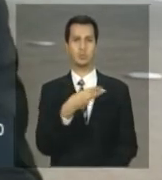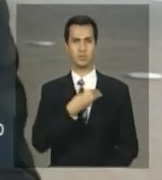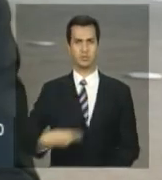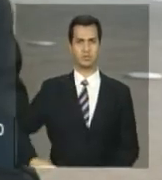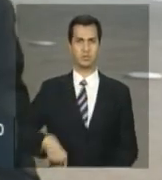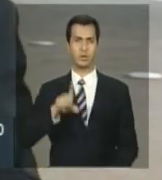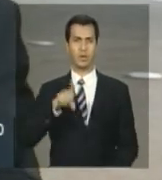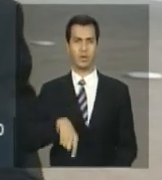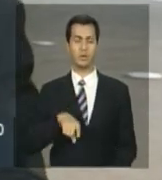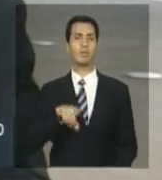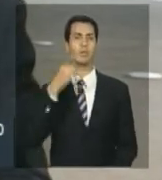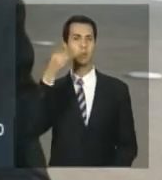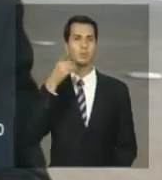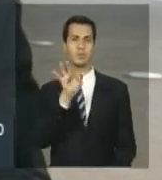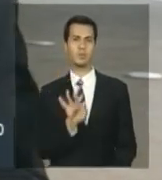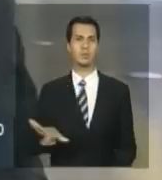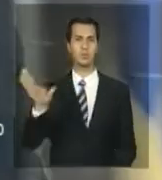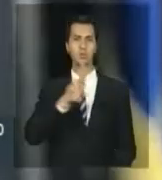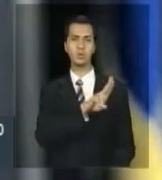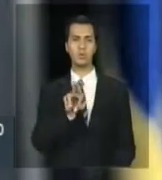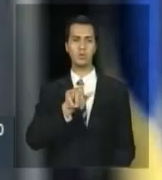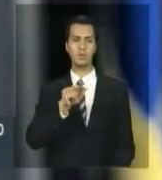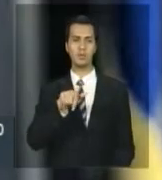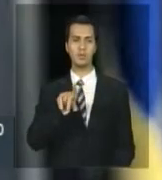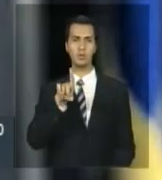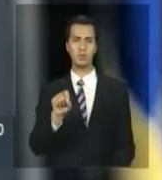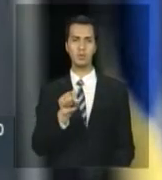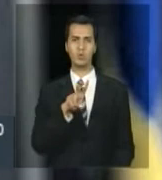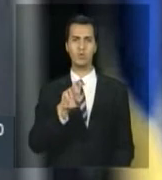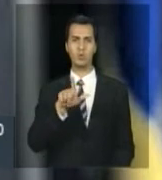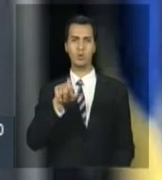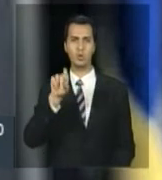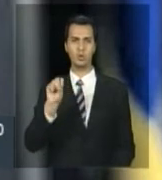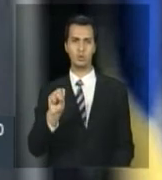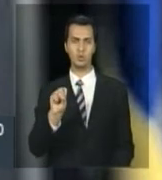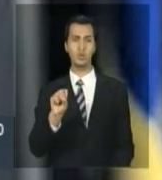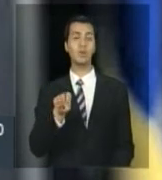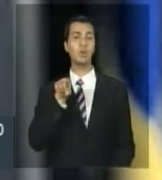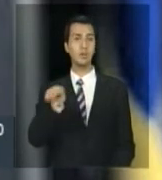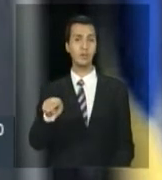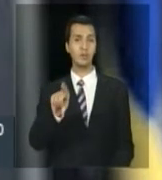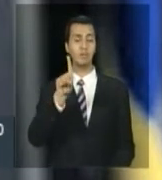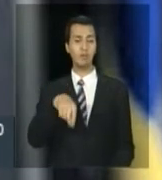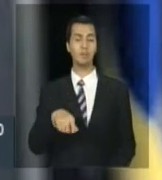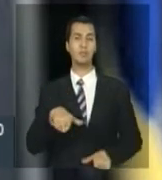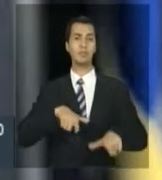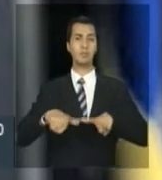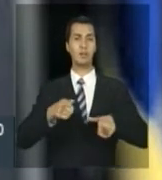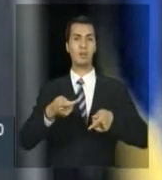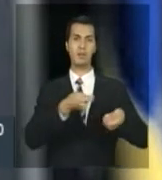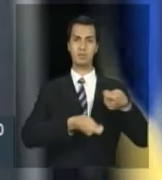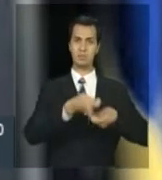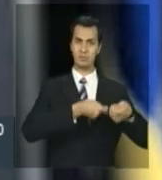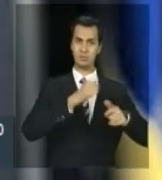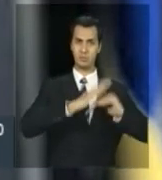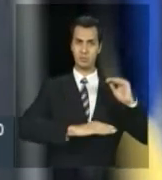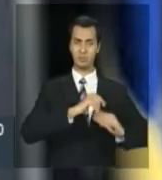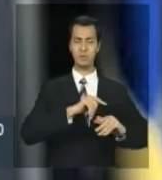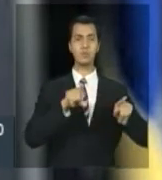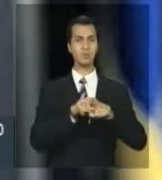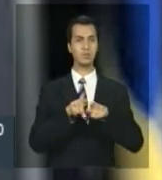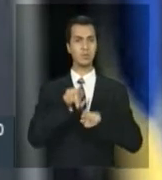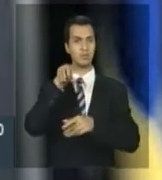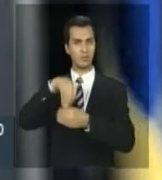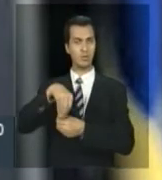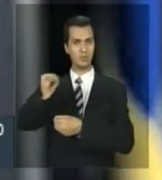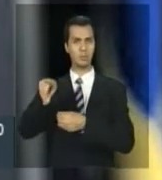federal do estado da Paraíba, Aguinaldo Veloso Borges Ribeiro. Ele é administrador e na Câmara Federal